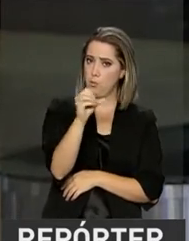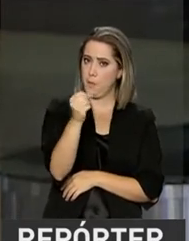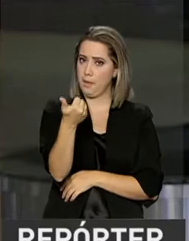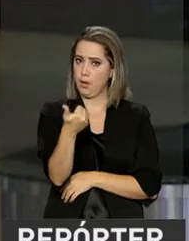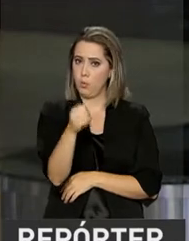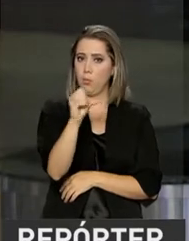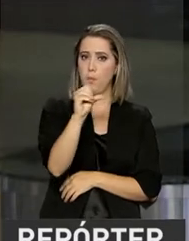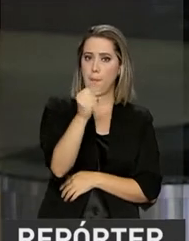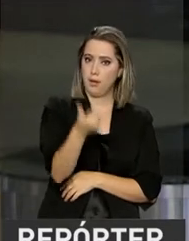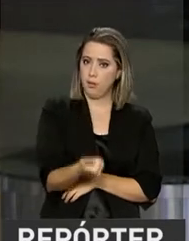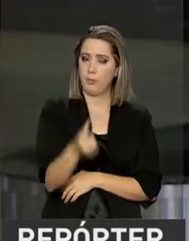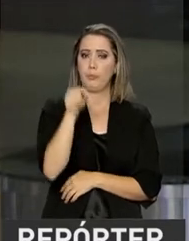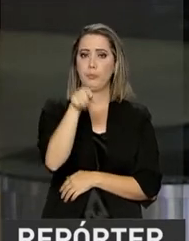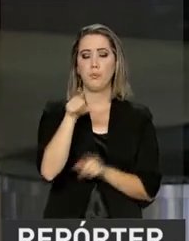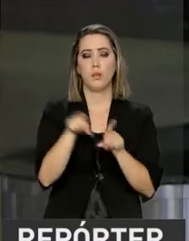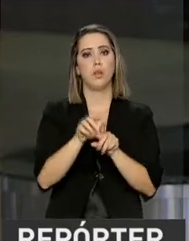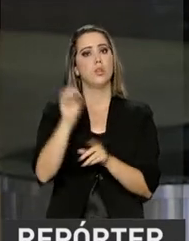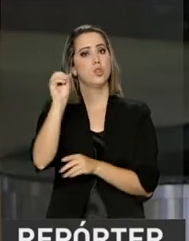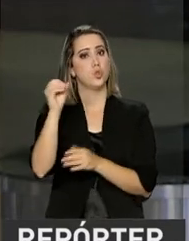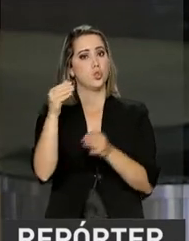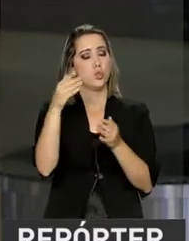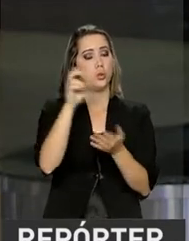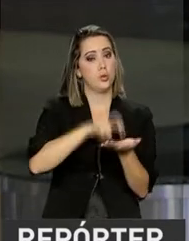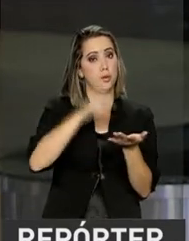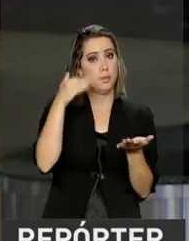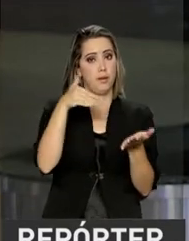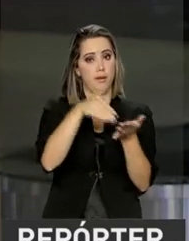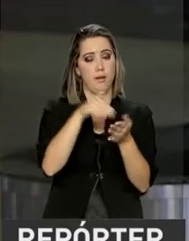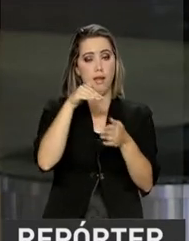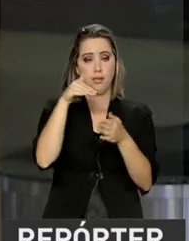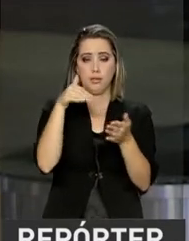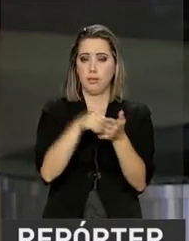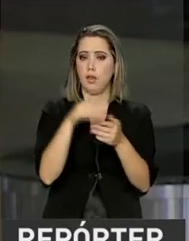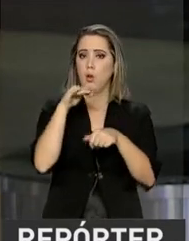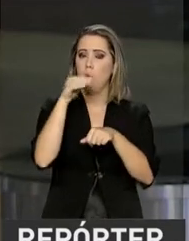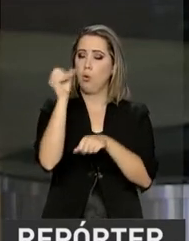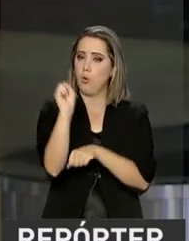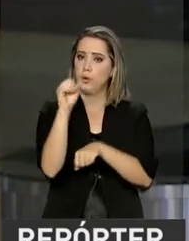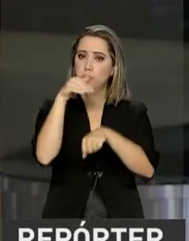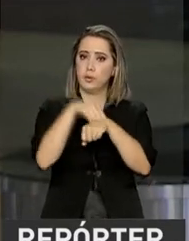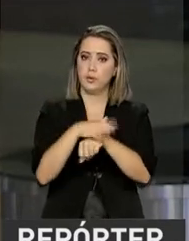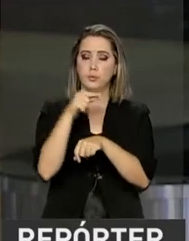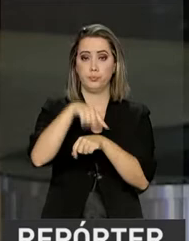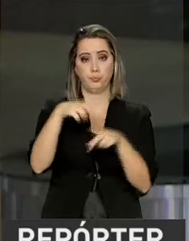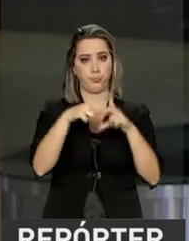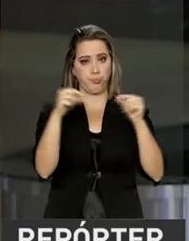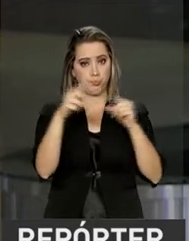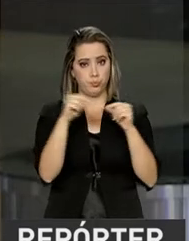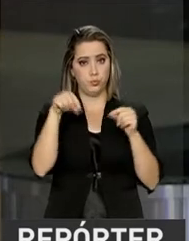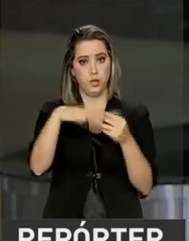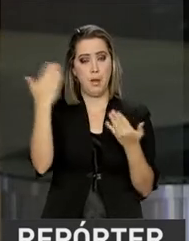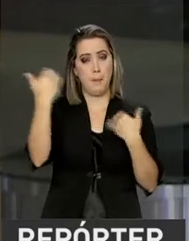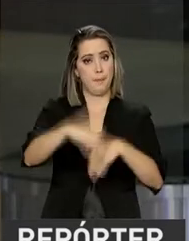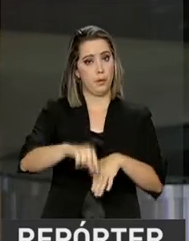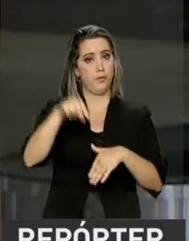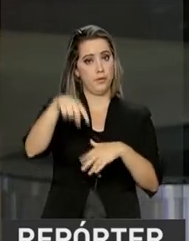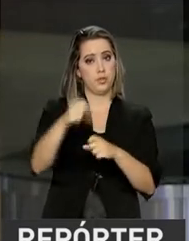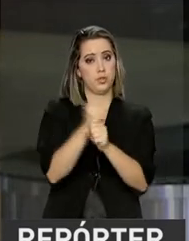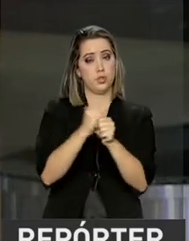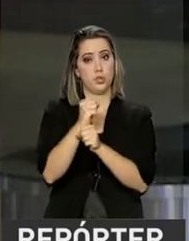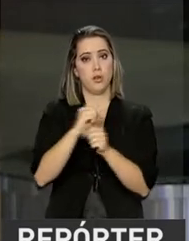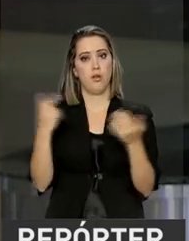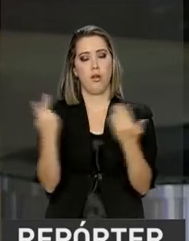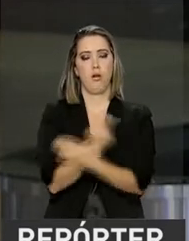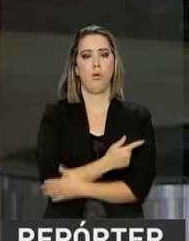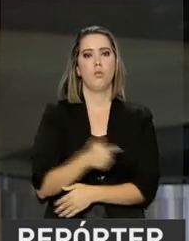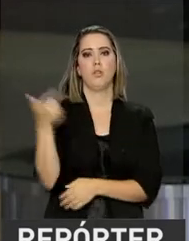0800-61-6161. Atendimento é das 8 da manhã às 8 da noite, pelo horário de Brasília. Lembrando que a prova deste ano será realizada pela